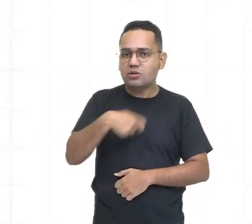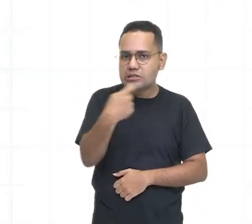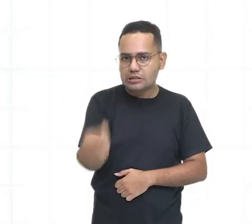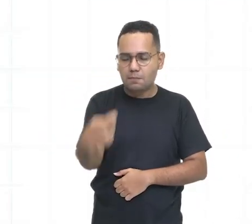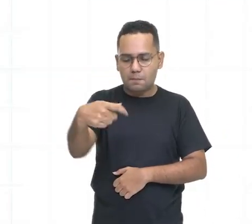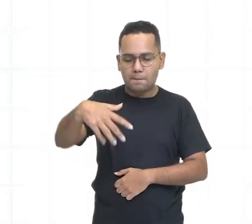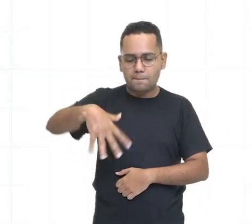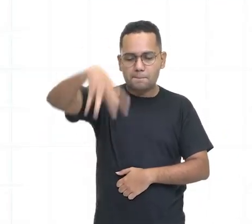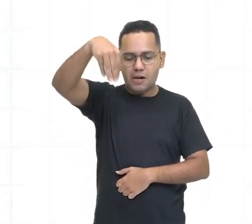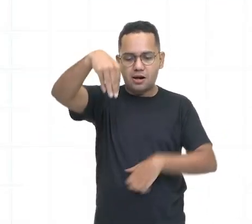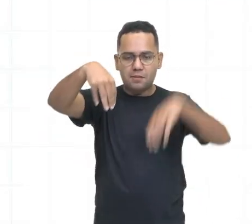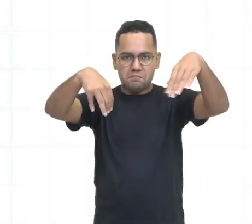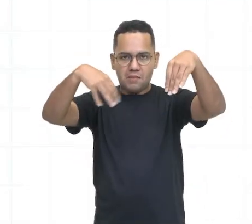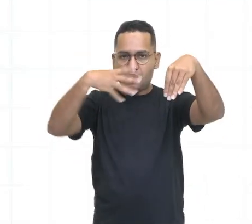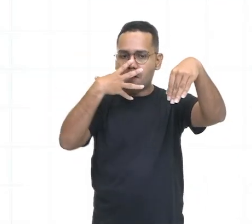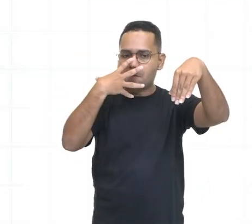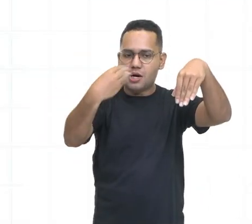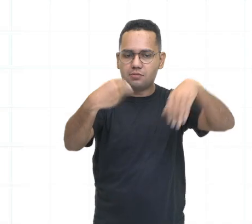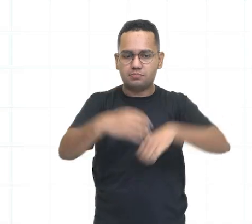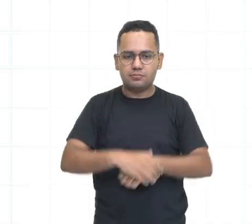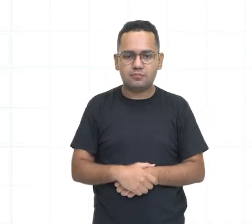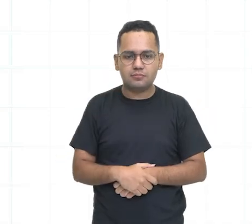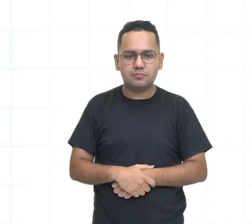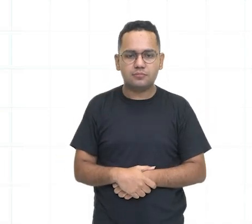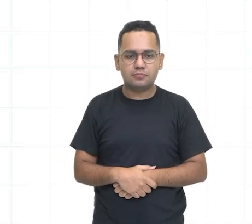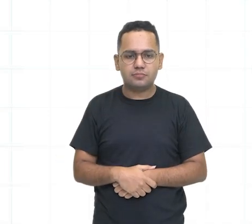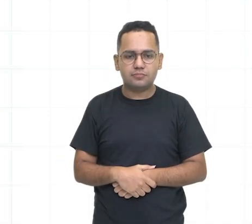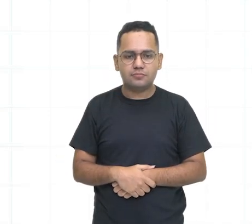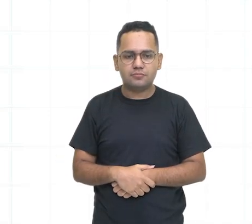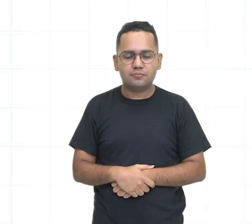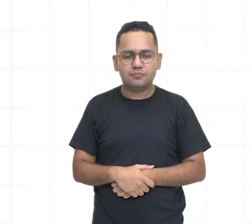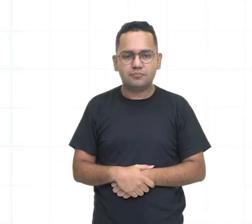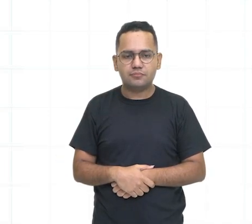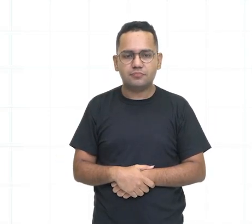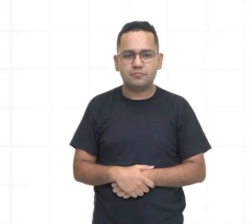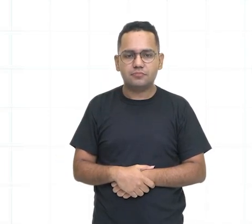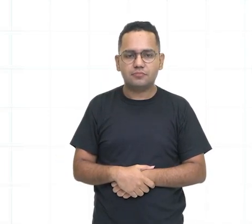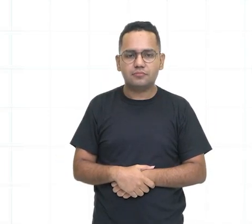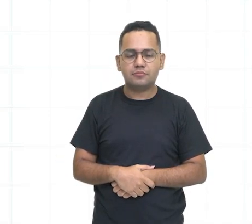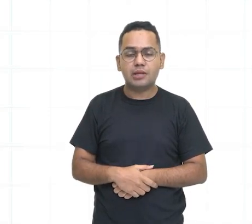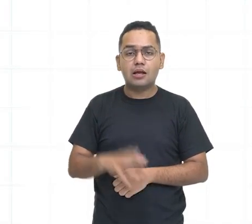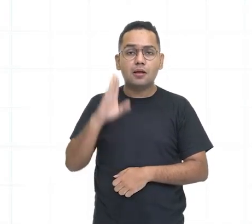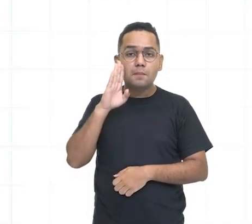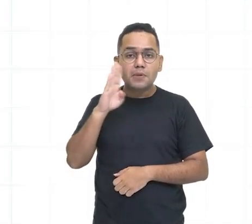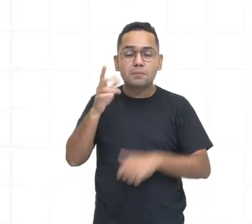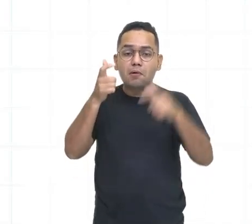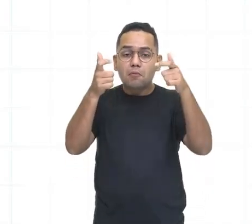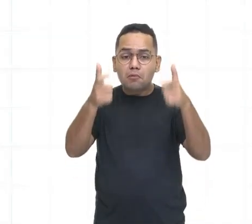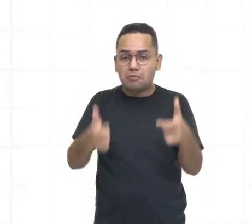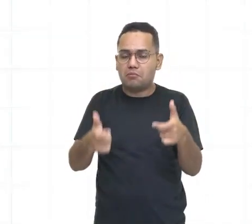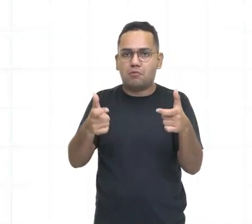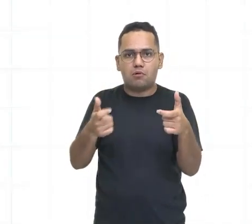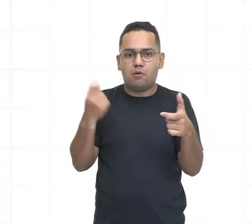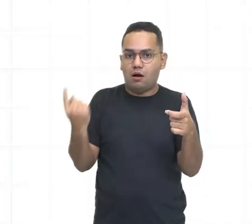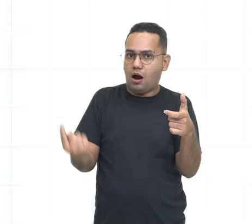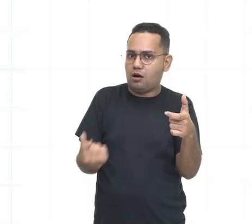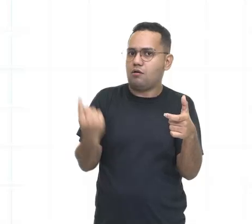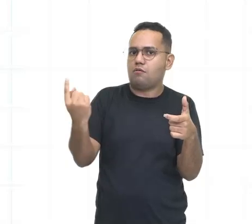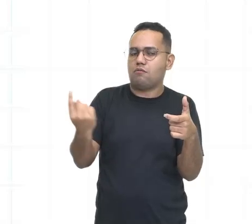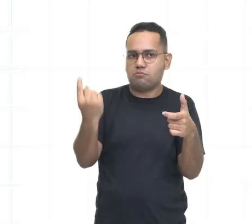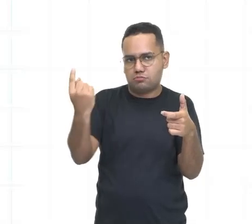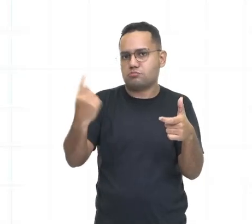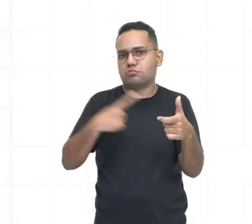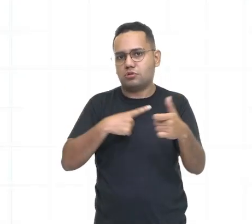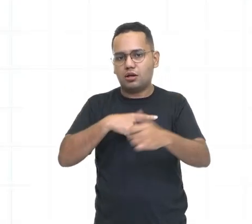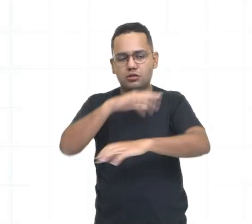Picchu, né, que está onde? No topo ali da região montanhosa da Cordilheira dos